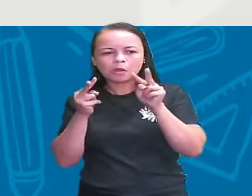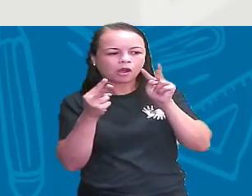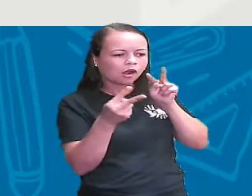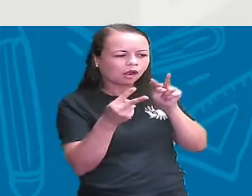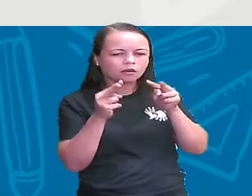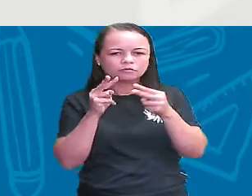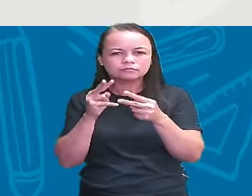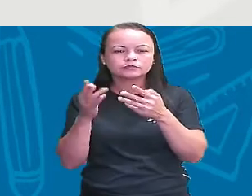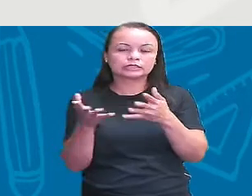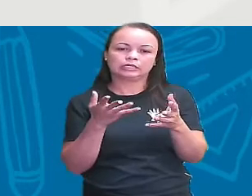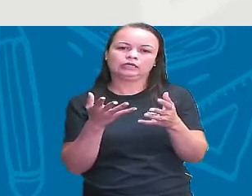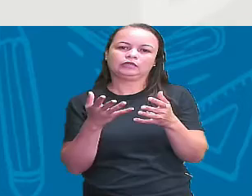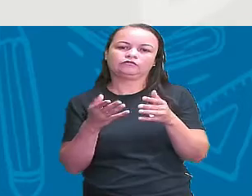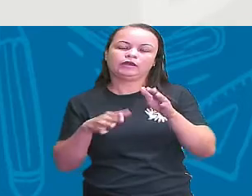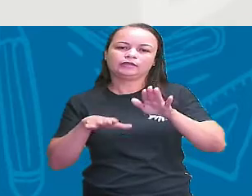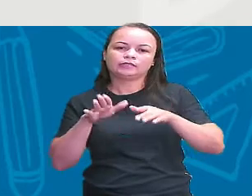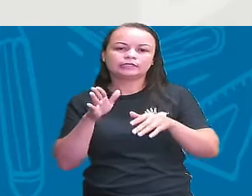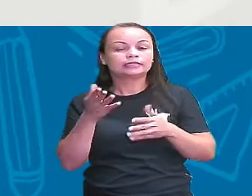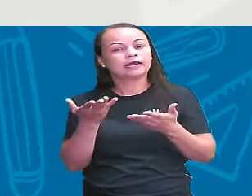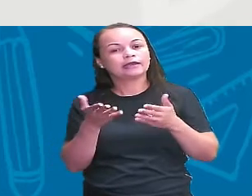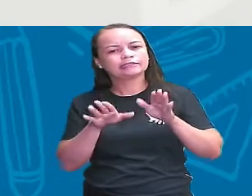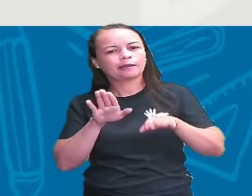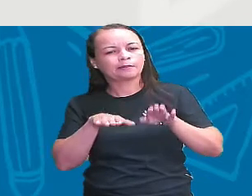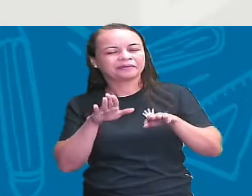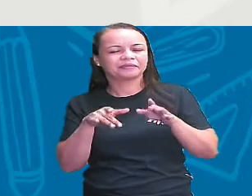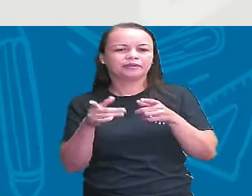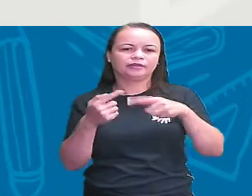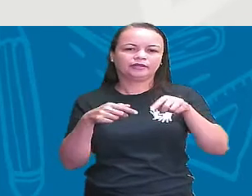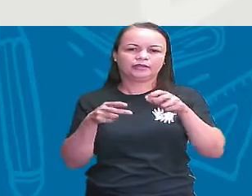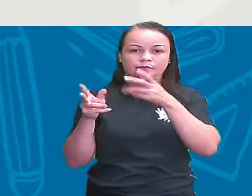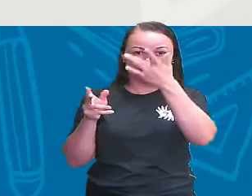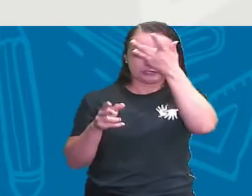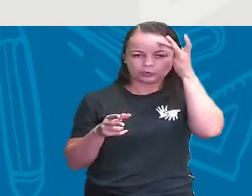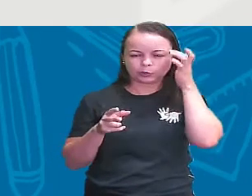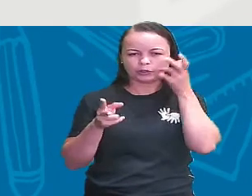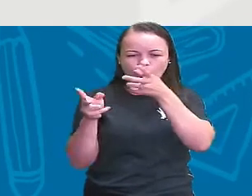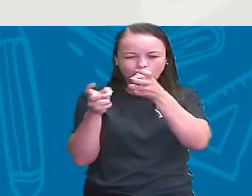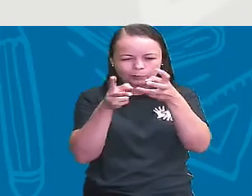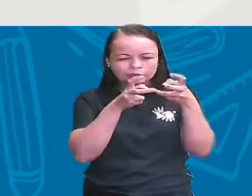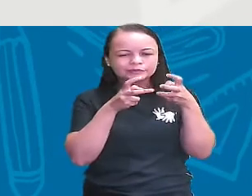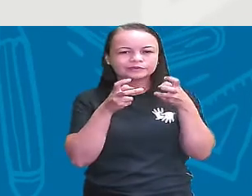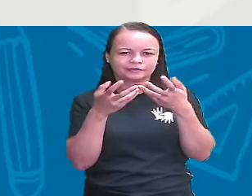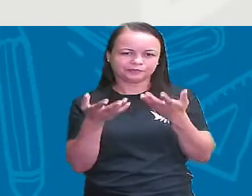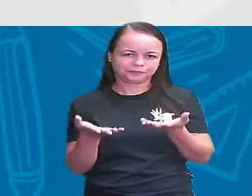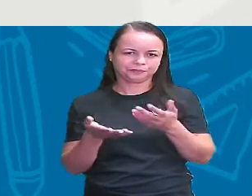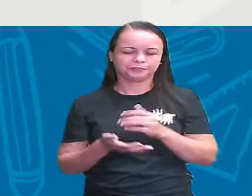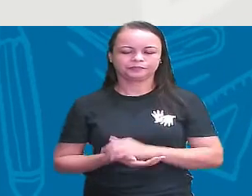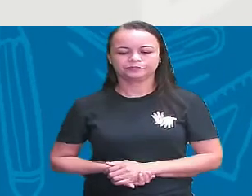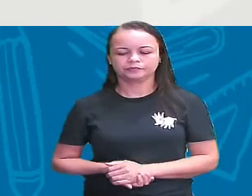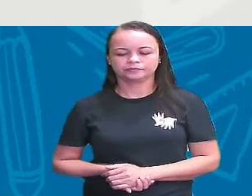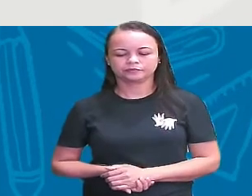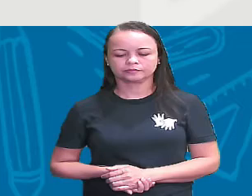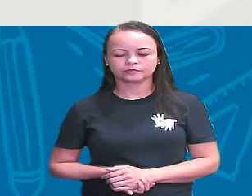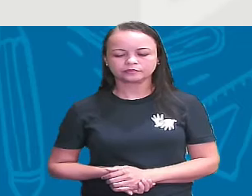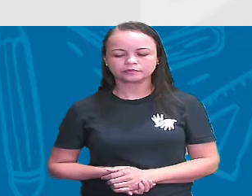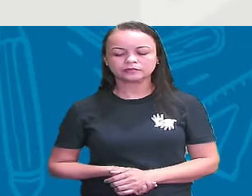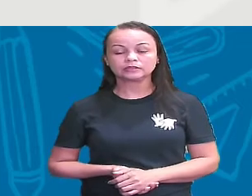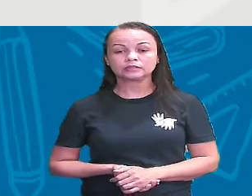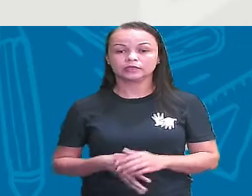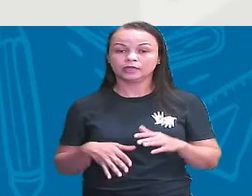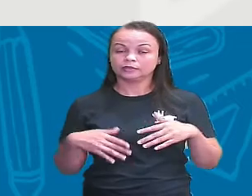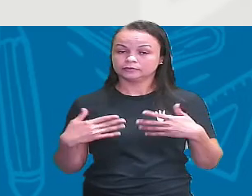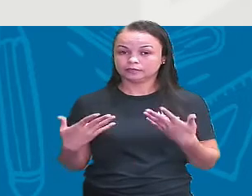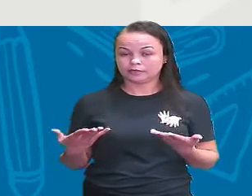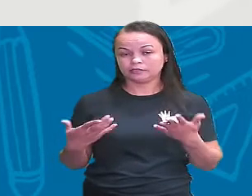vai depender de quem está observando, tá bom? Daí eu coloquei aqui que nem